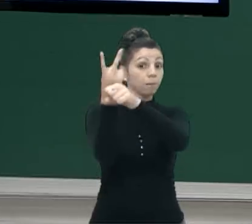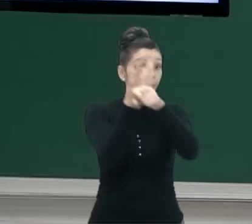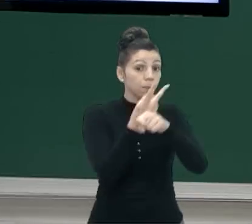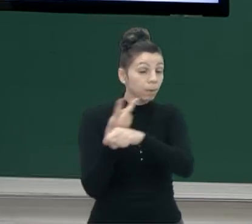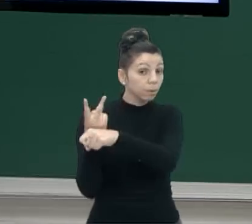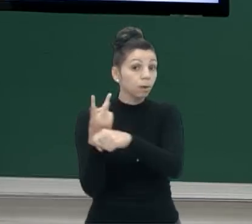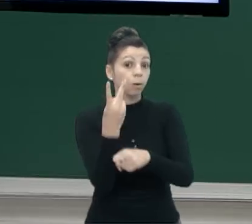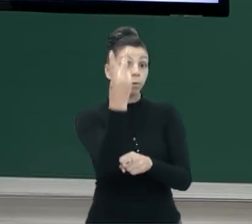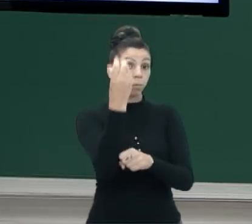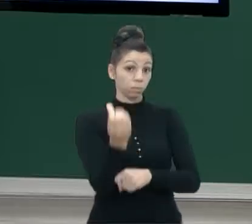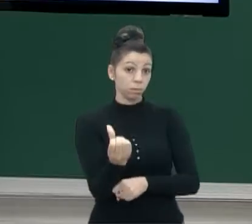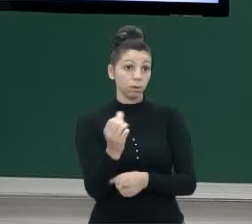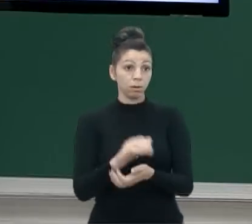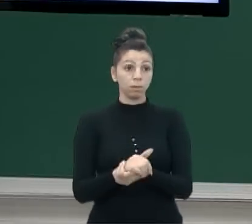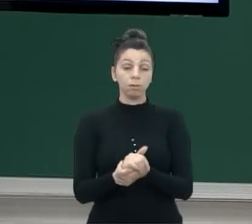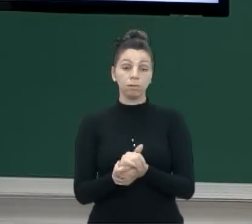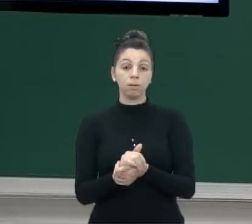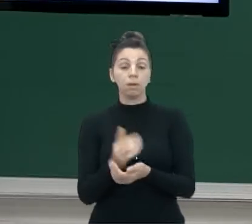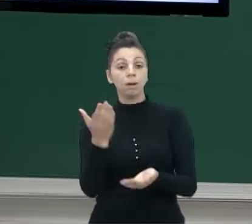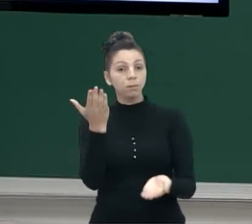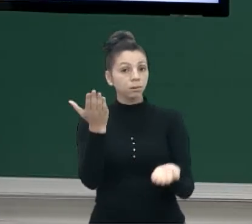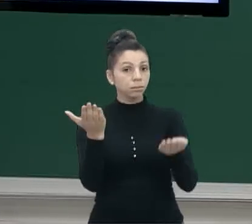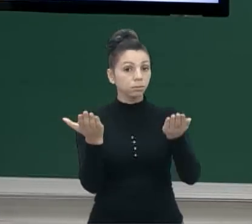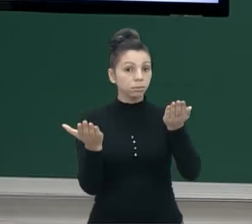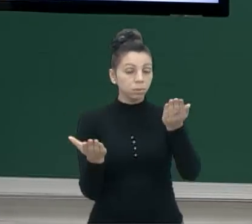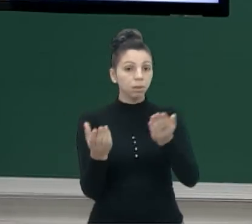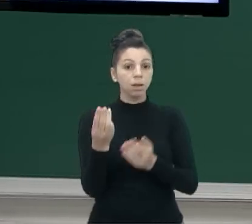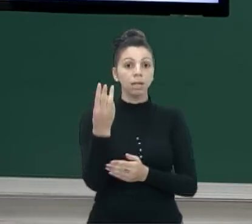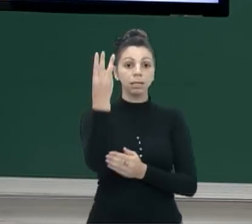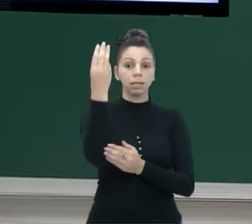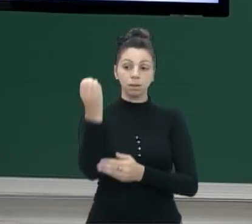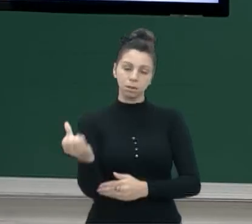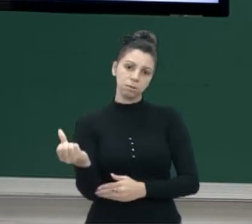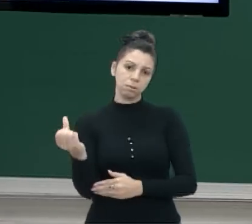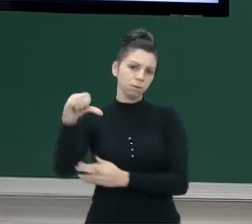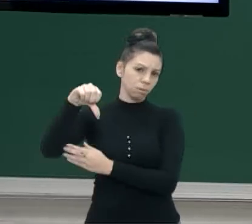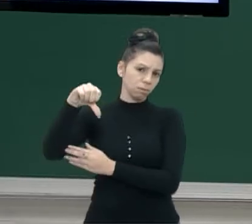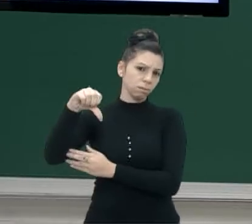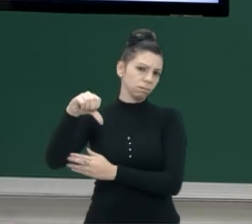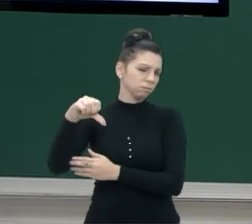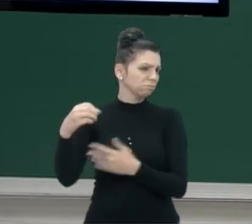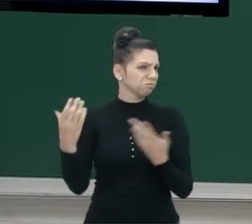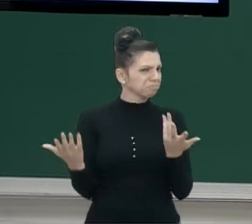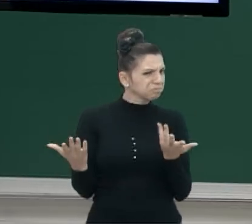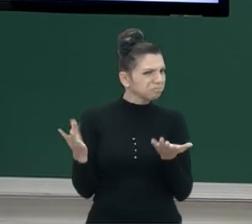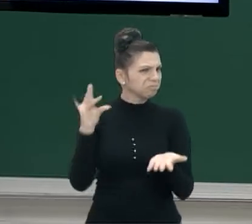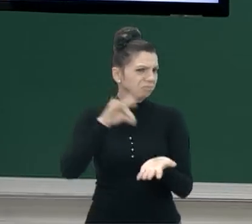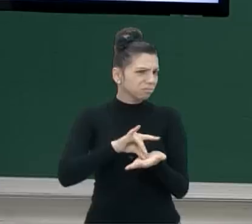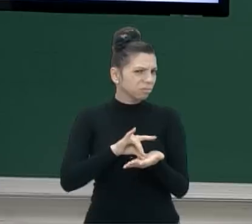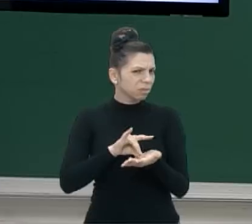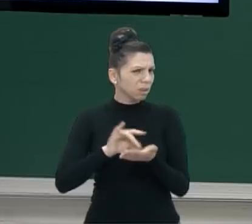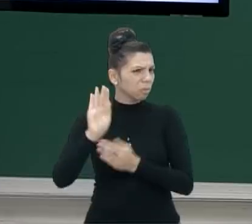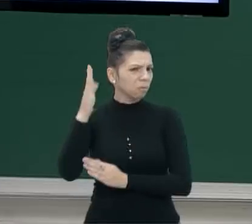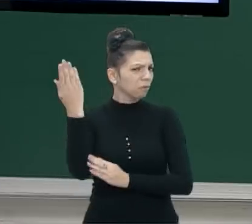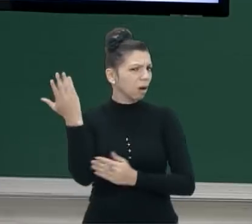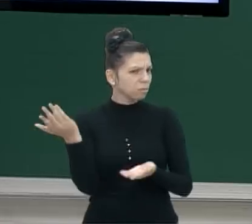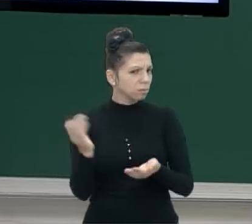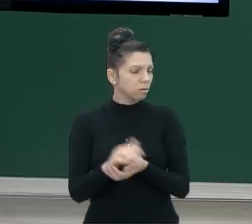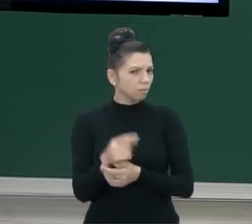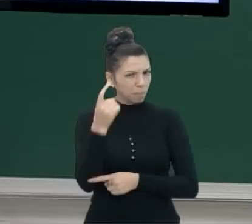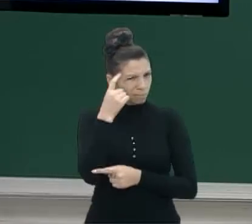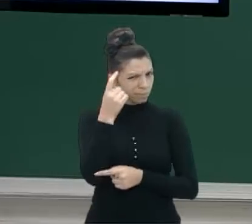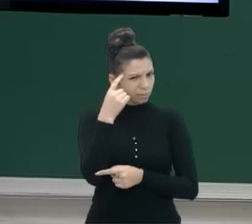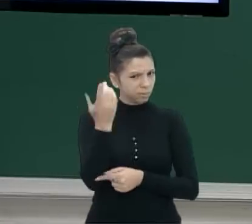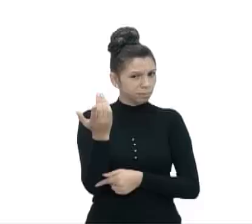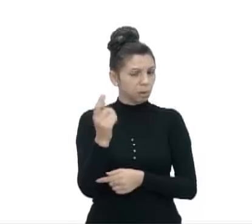é o 2/6. E é a mesma quantidade que 3/9? Será? Isso é verdadeiro ou é falso? Vamos